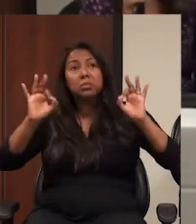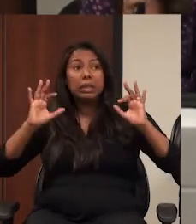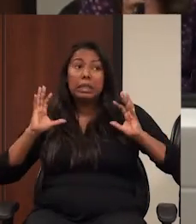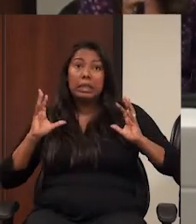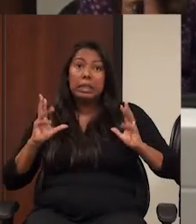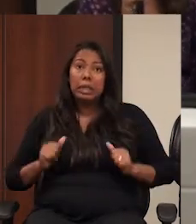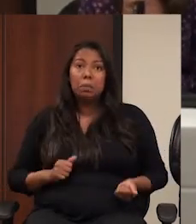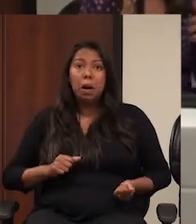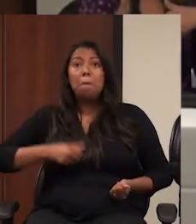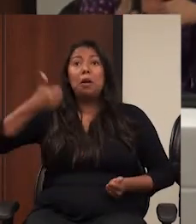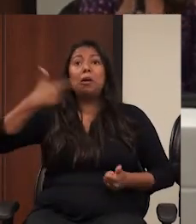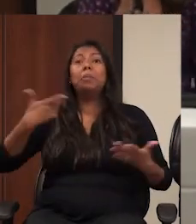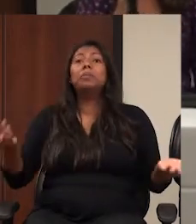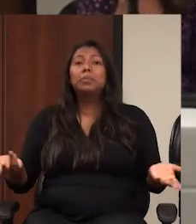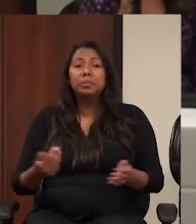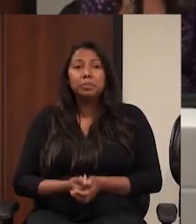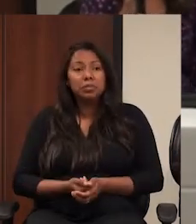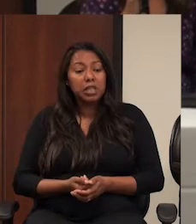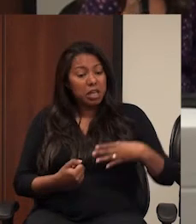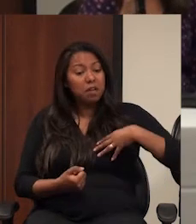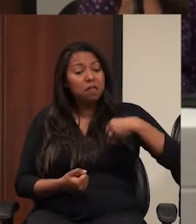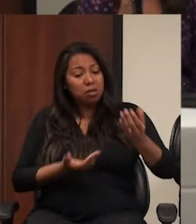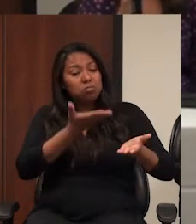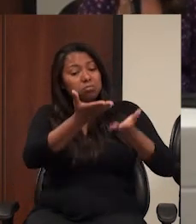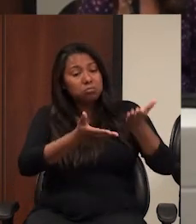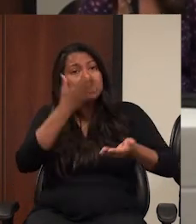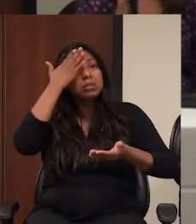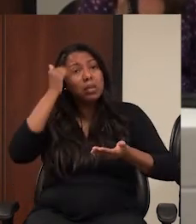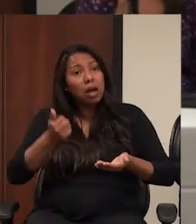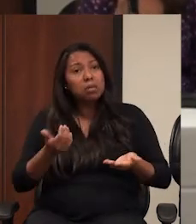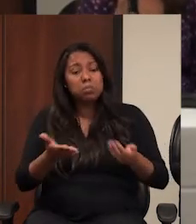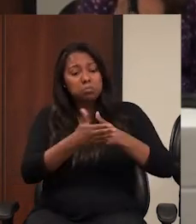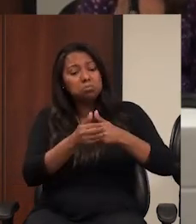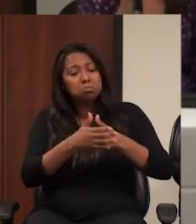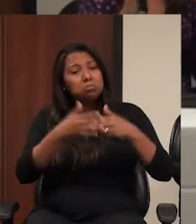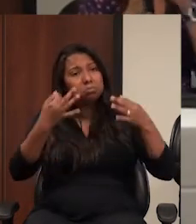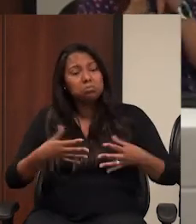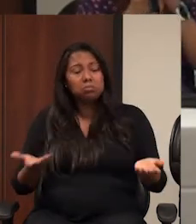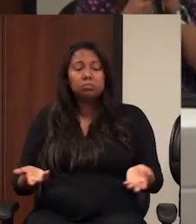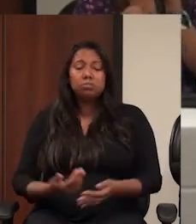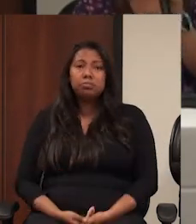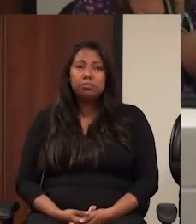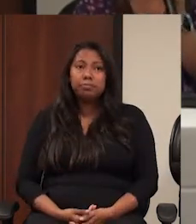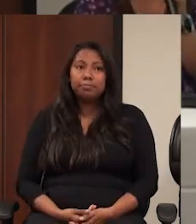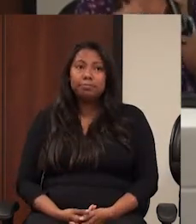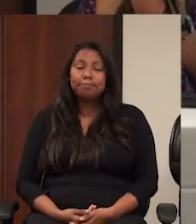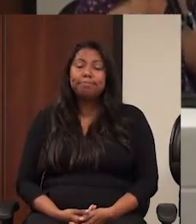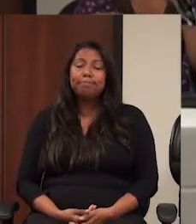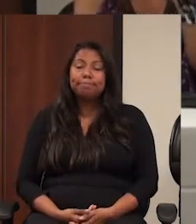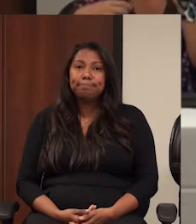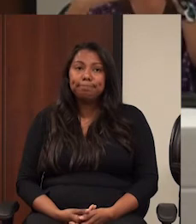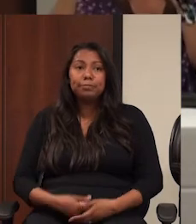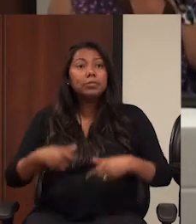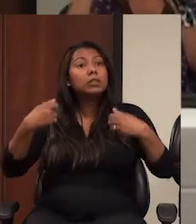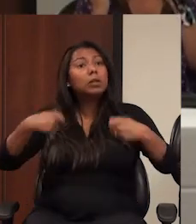a minha, e cuidam bem dos filhos, com muito amor, muito carinho, obrigada. E eu acho que nesse momento, a gente tem até que